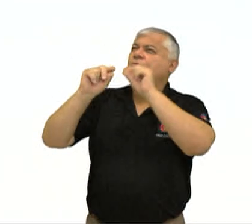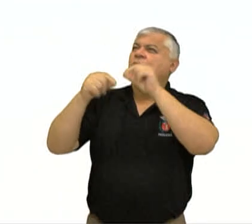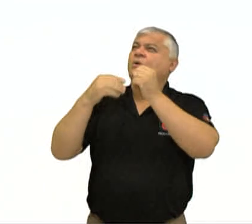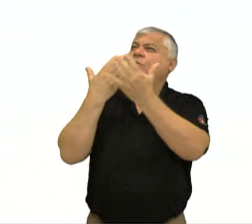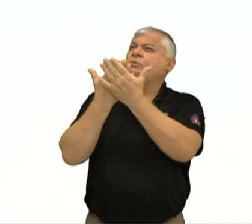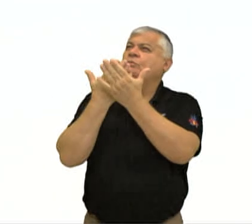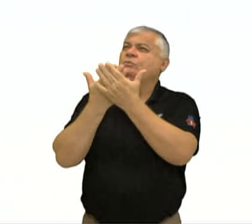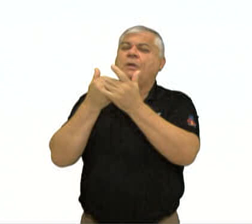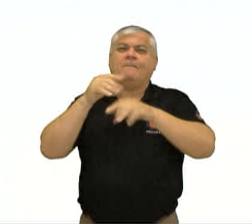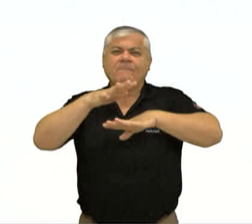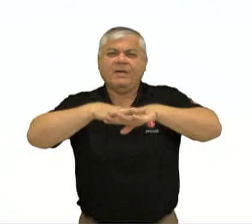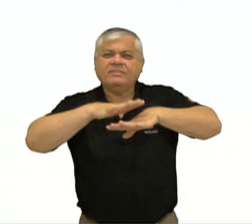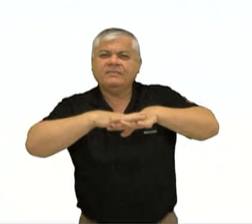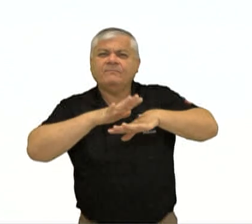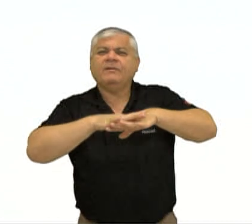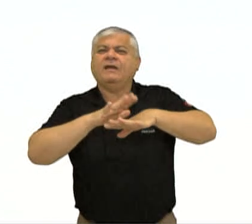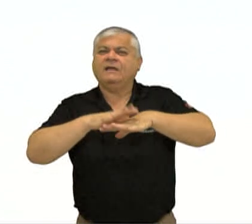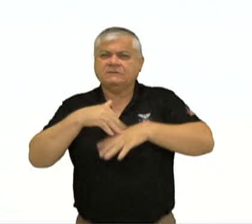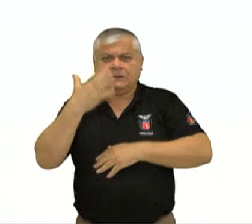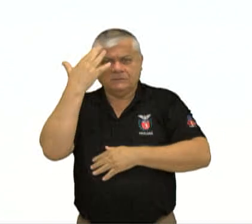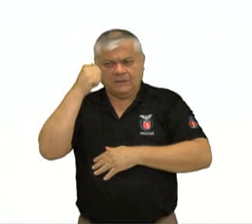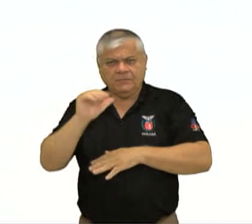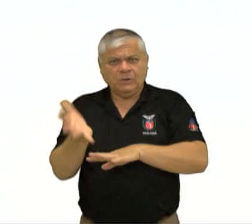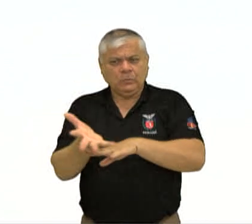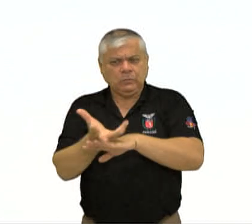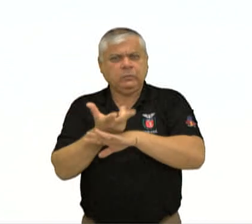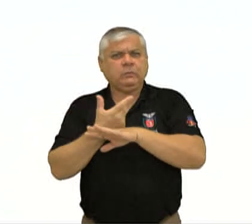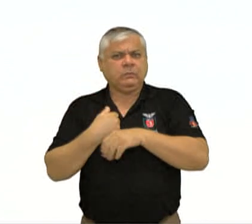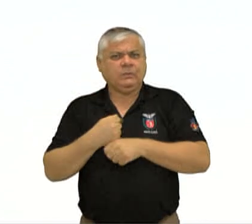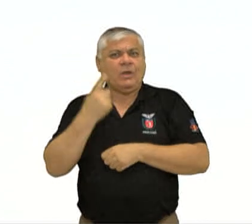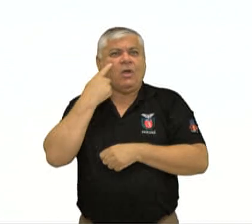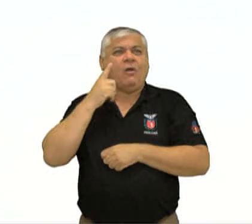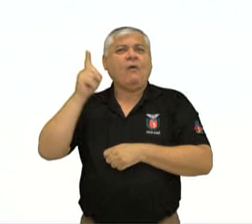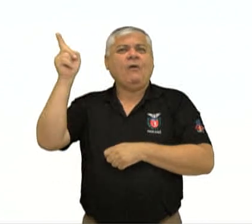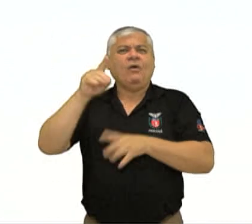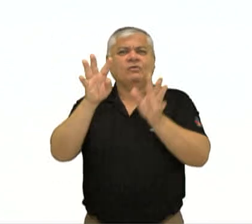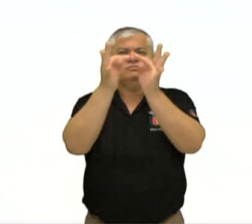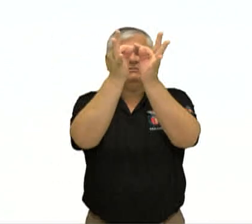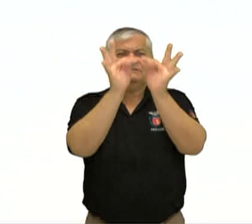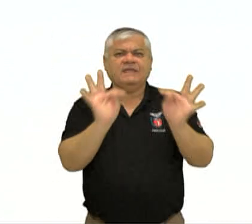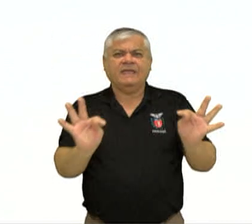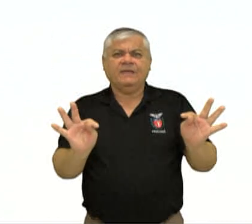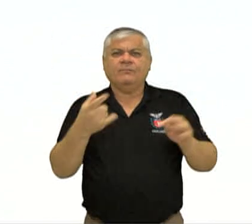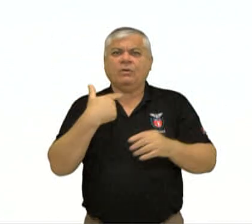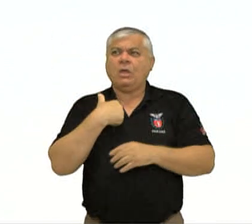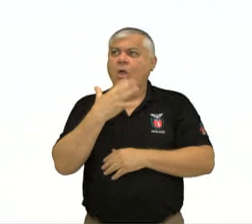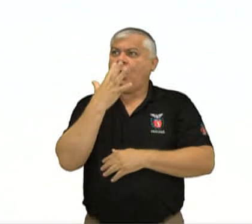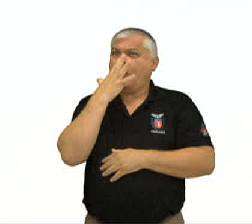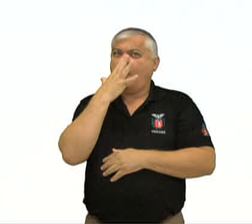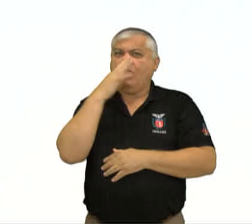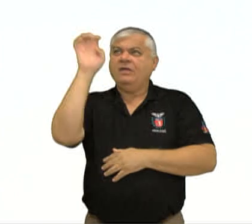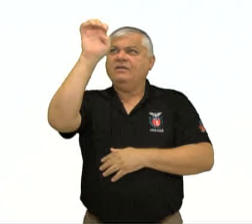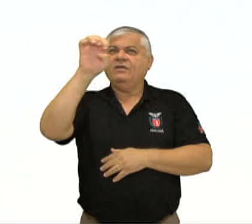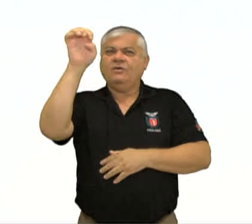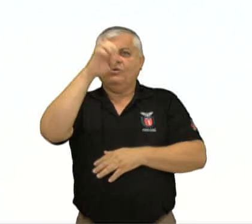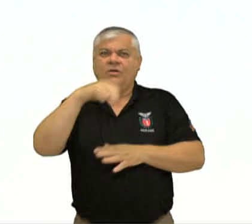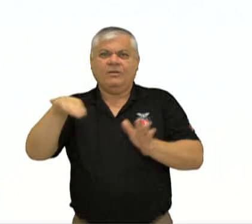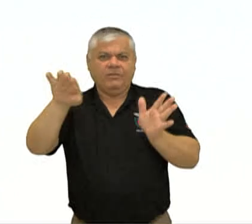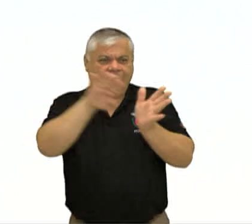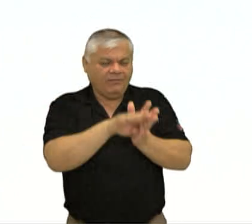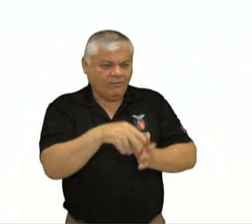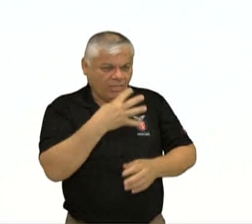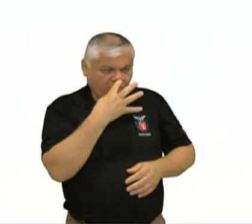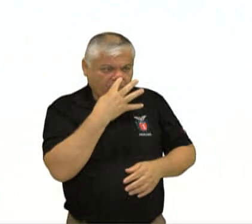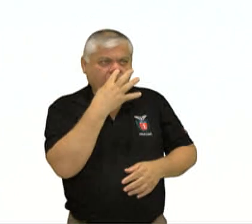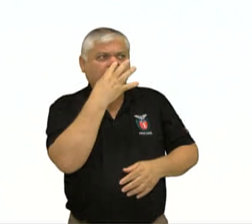matemática. As construções maias, como essa, por exemplo, o Templo do Sol, impressionaram os europeus pela grandiosidade, né?